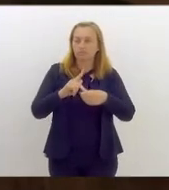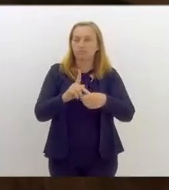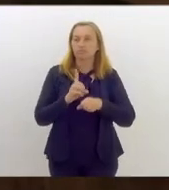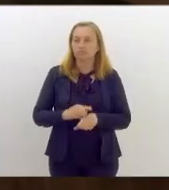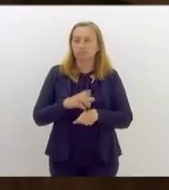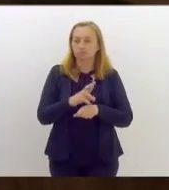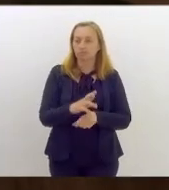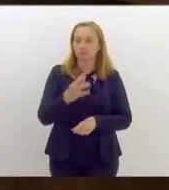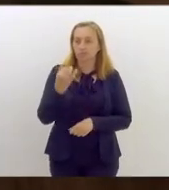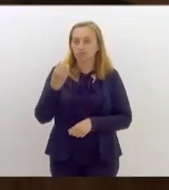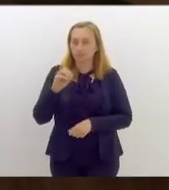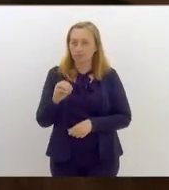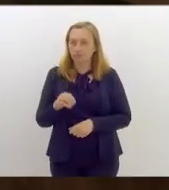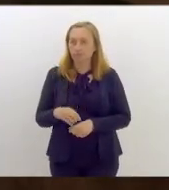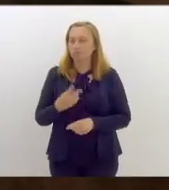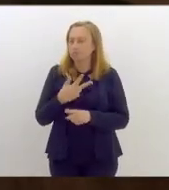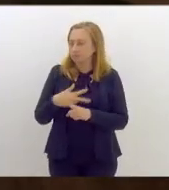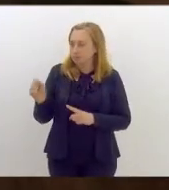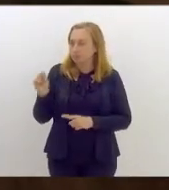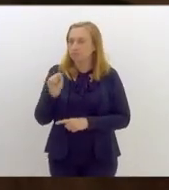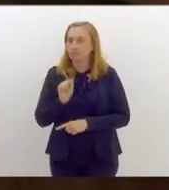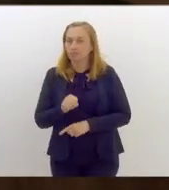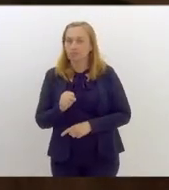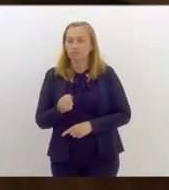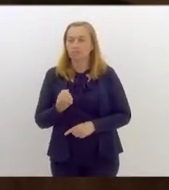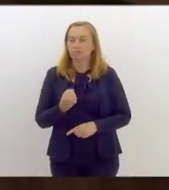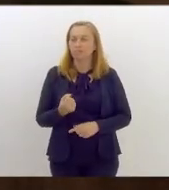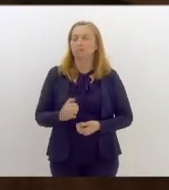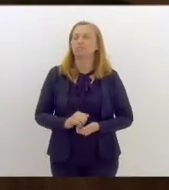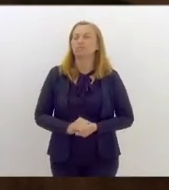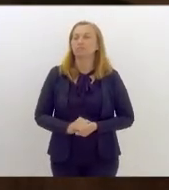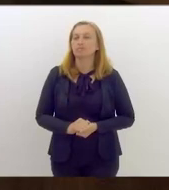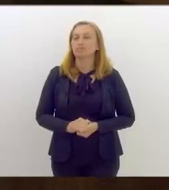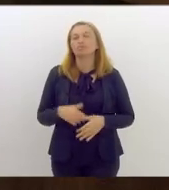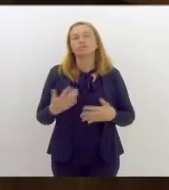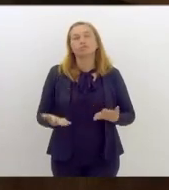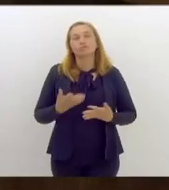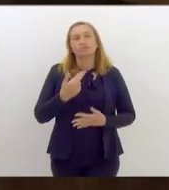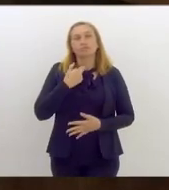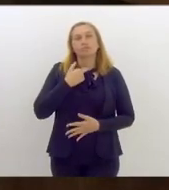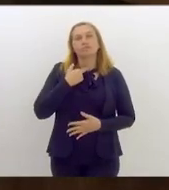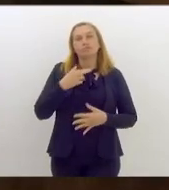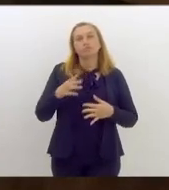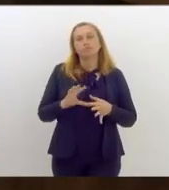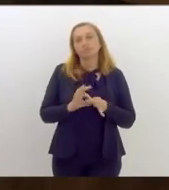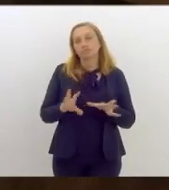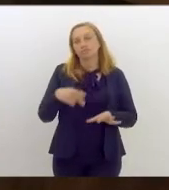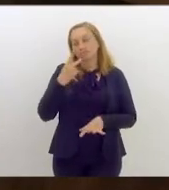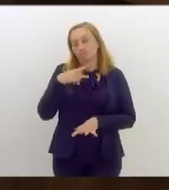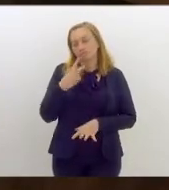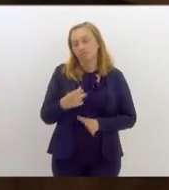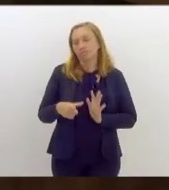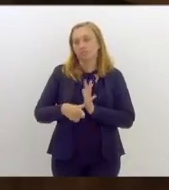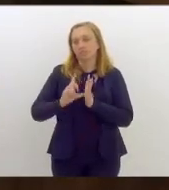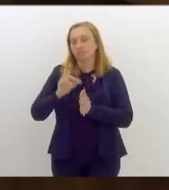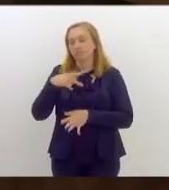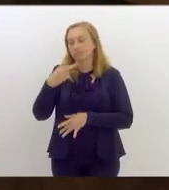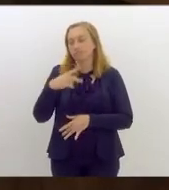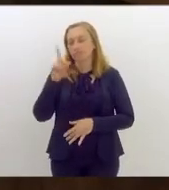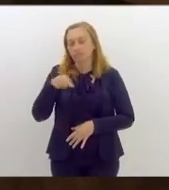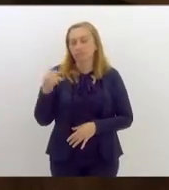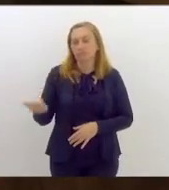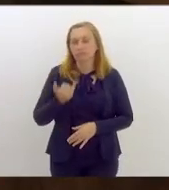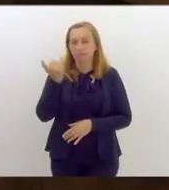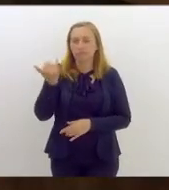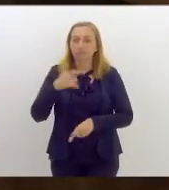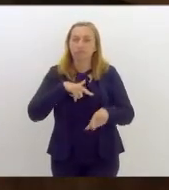Rodrigo, e fomos vencedores de uma liminar. Então, eu não podia deixar passar sem antes dizer o quanto é